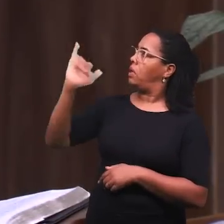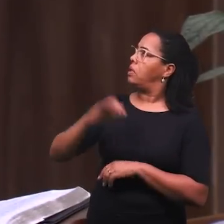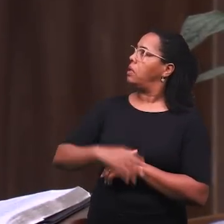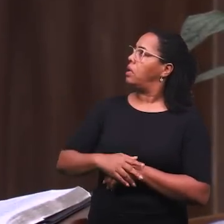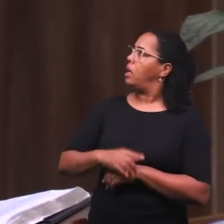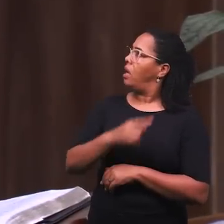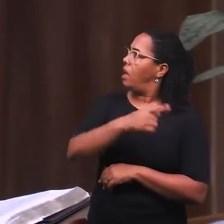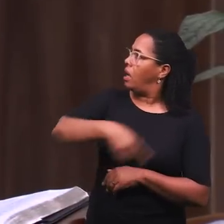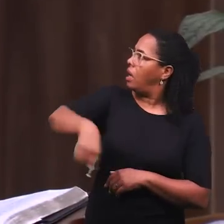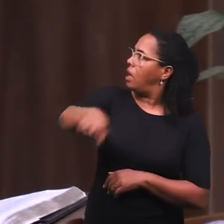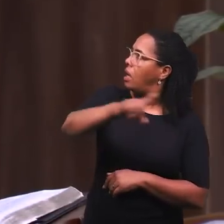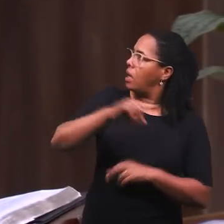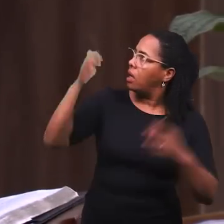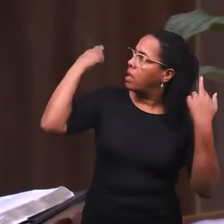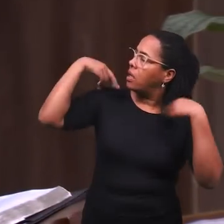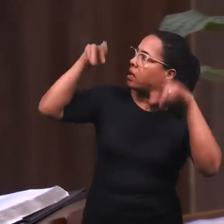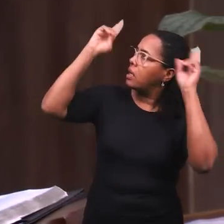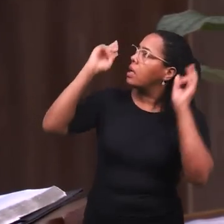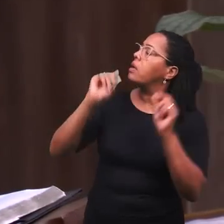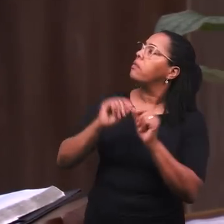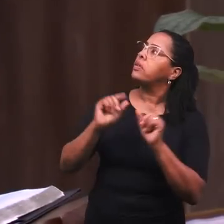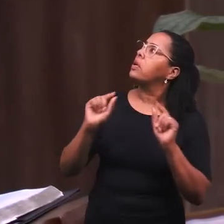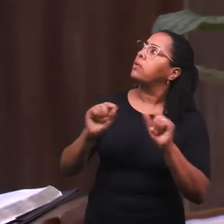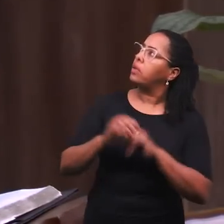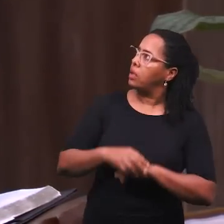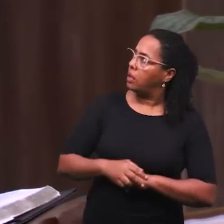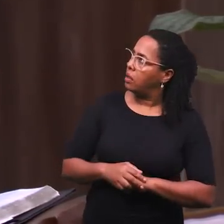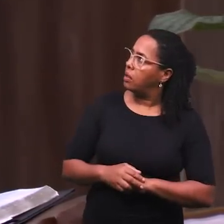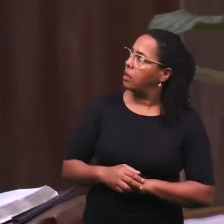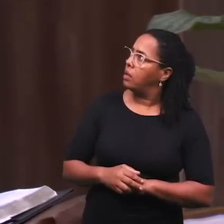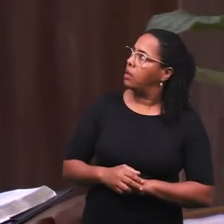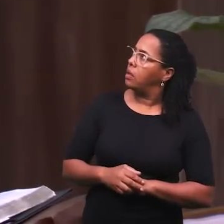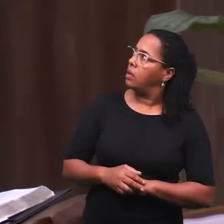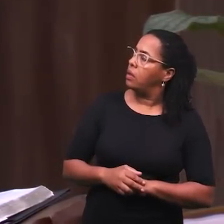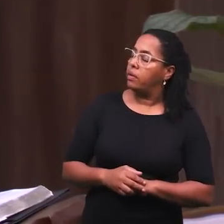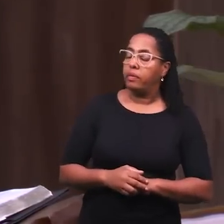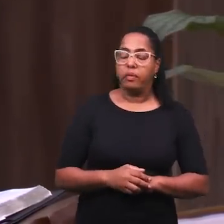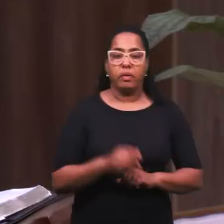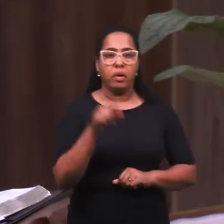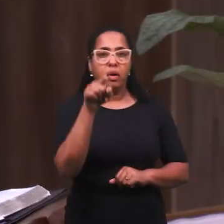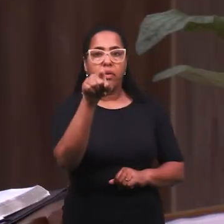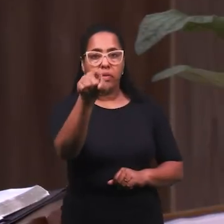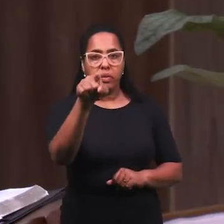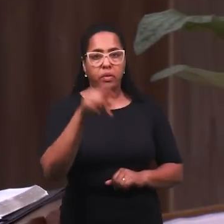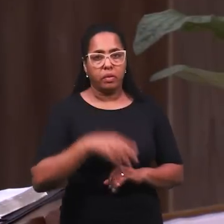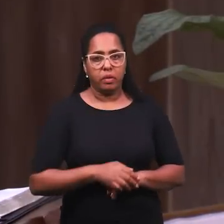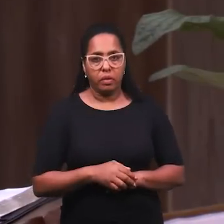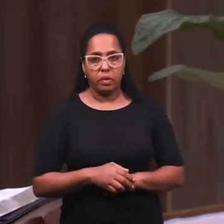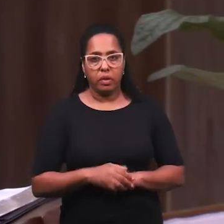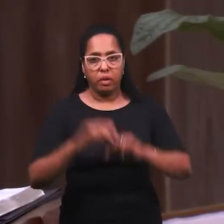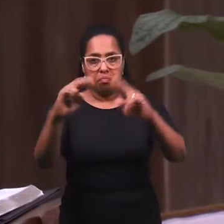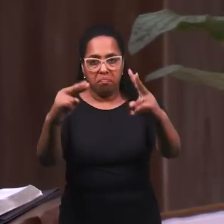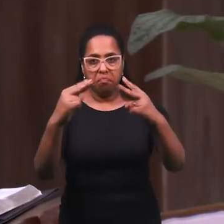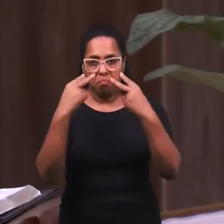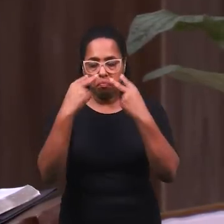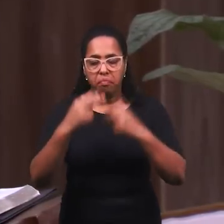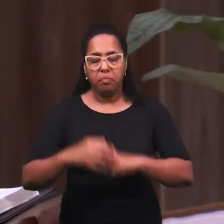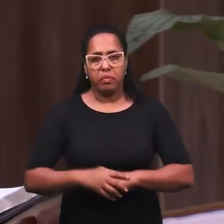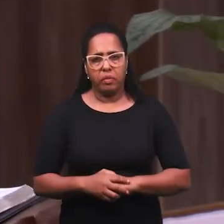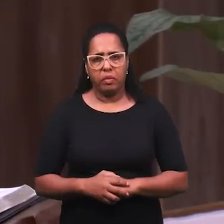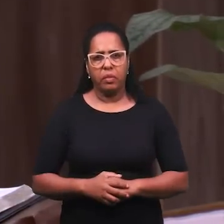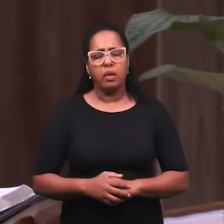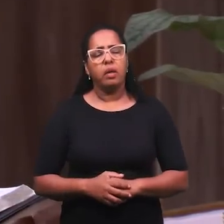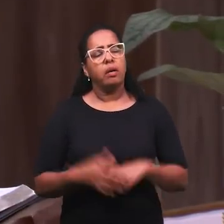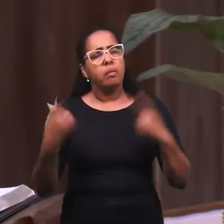diz: estas ovelhas o que fizeram? Meu irmão, minha irmã, você que nos ouve nesta